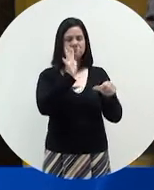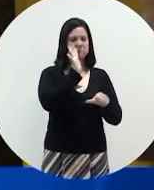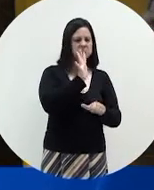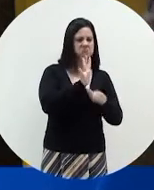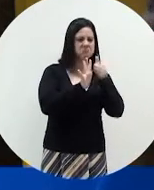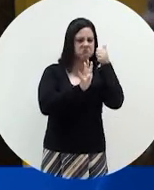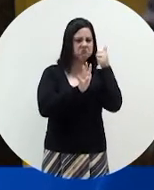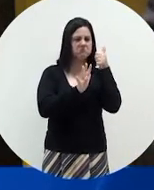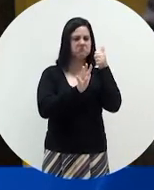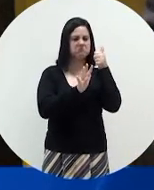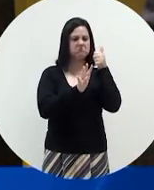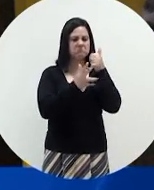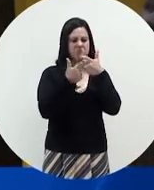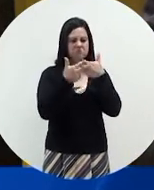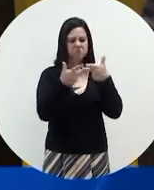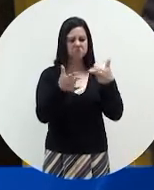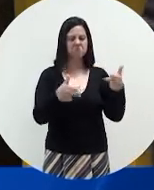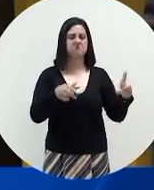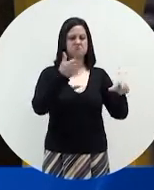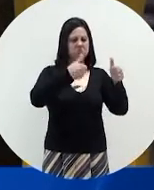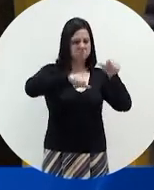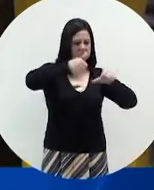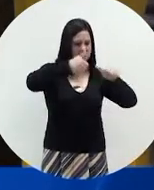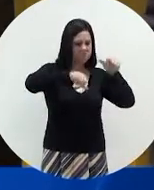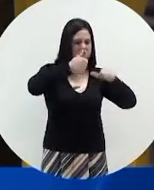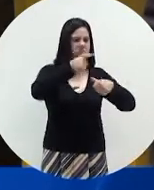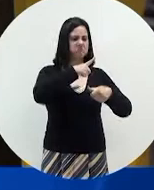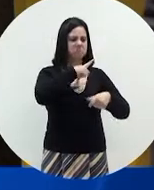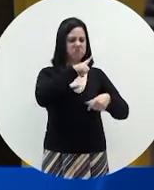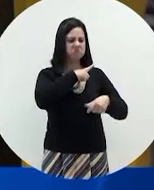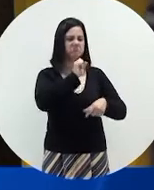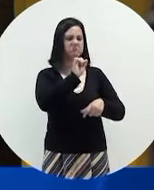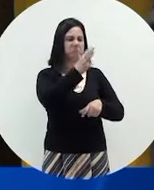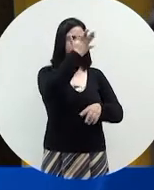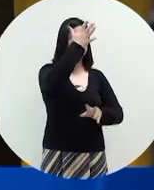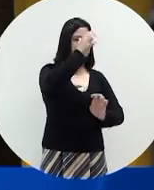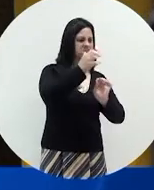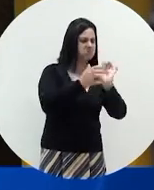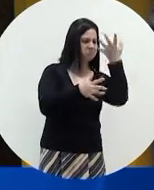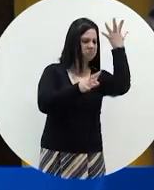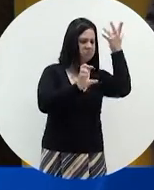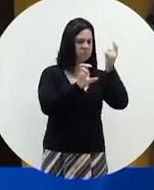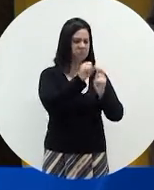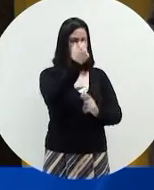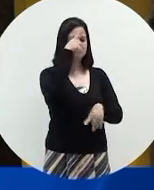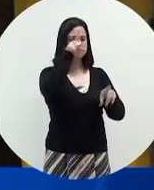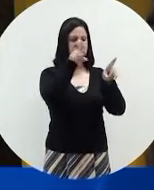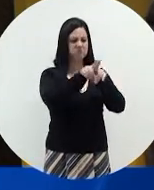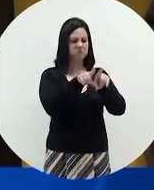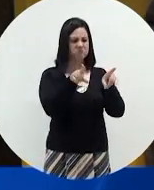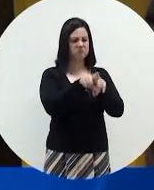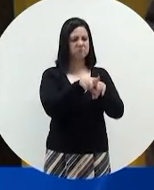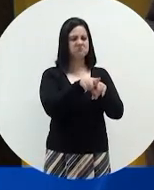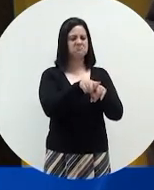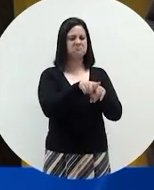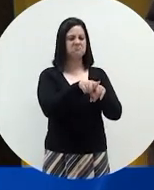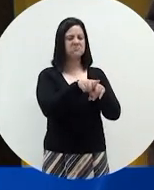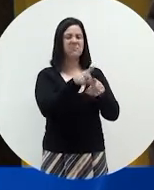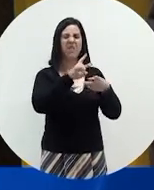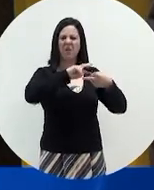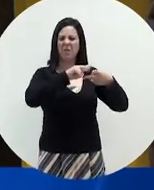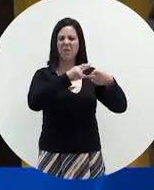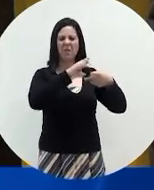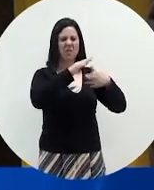galáxias, os planetas, e dessa explosão começa a origem da vida, porque começam a se misturar, não